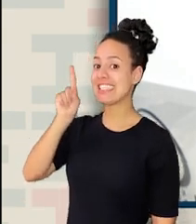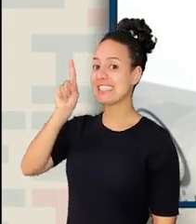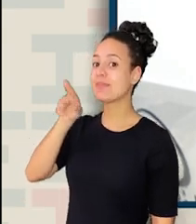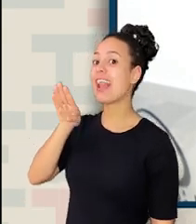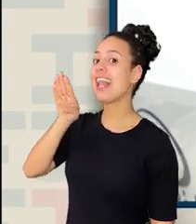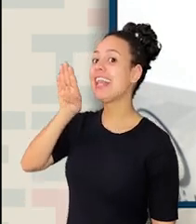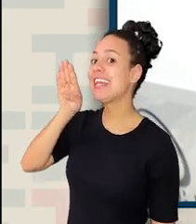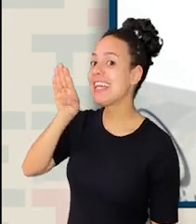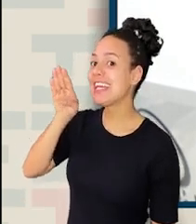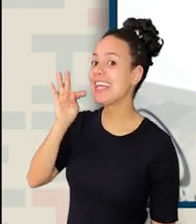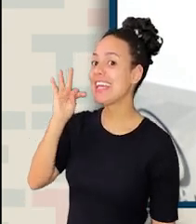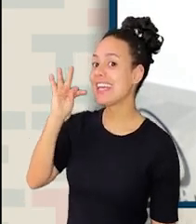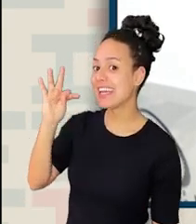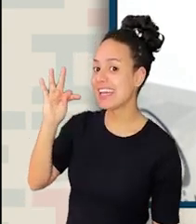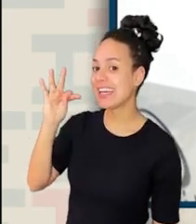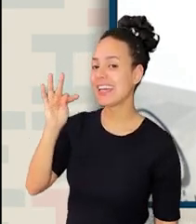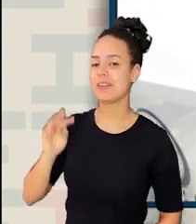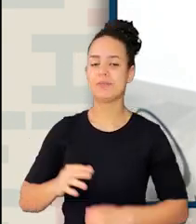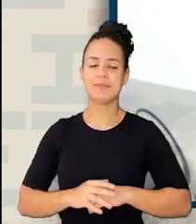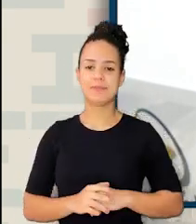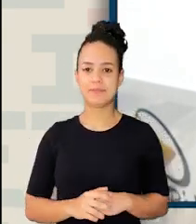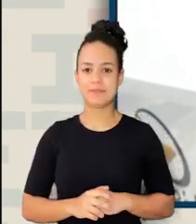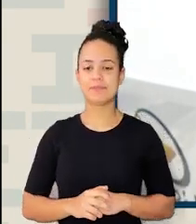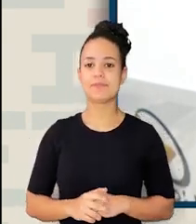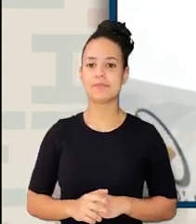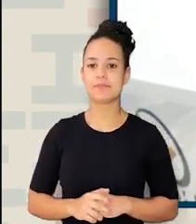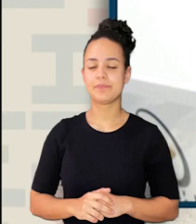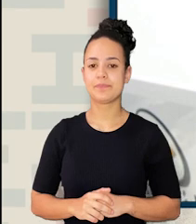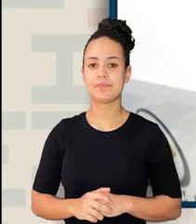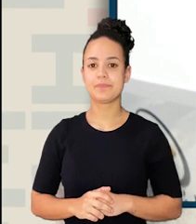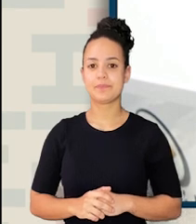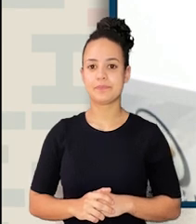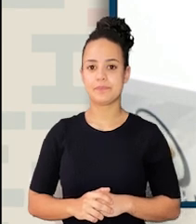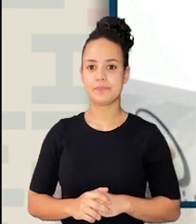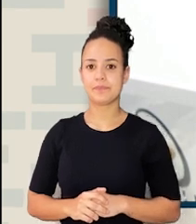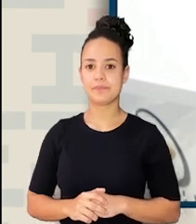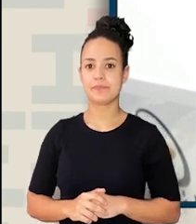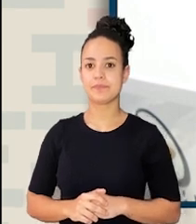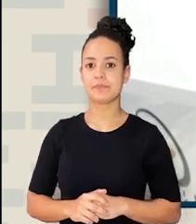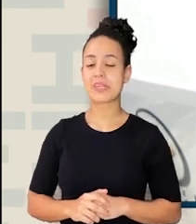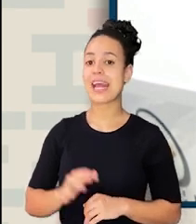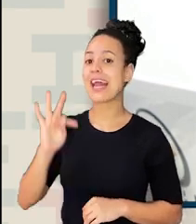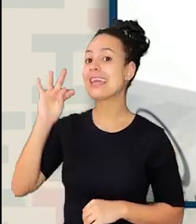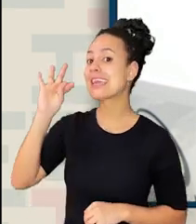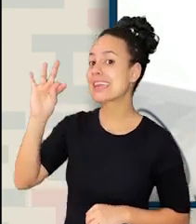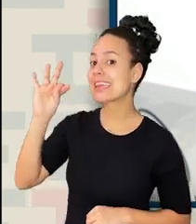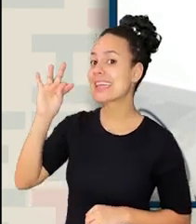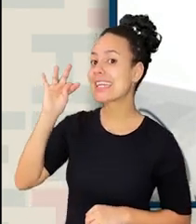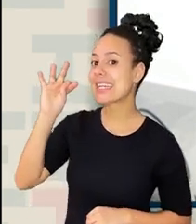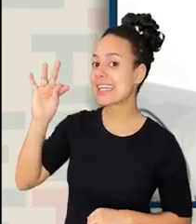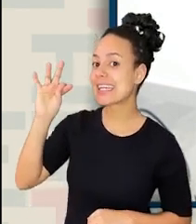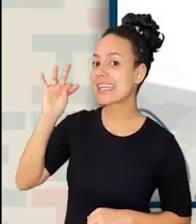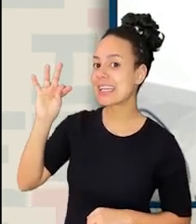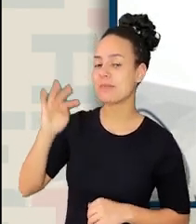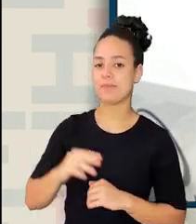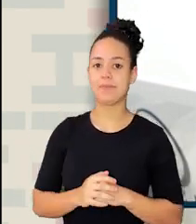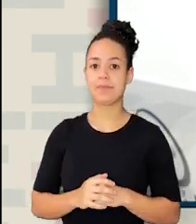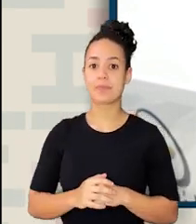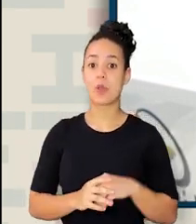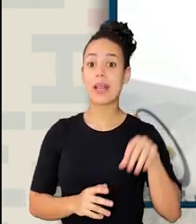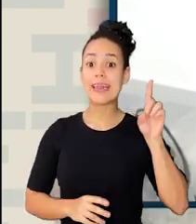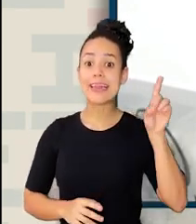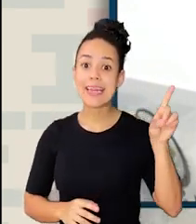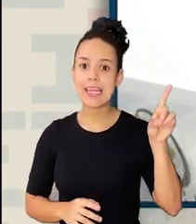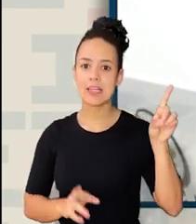boca, assim, próximo aos dentes da frente. T, T, T. Já o D